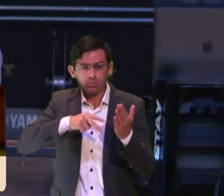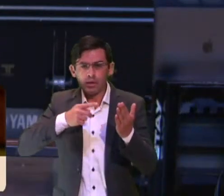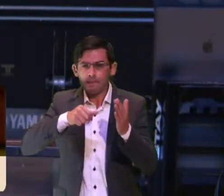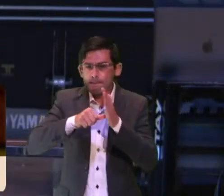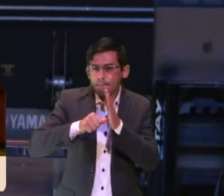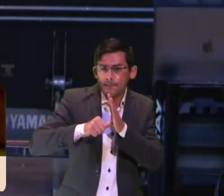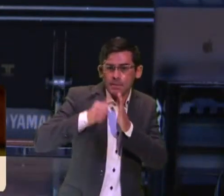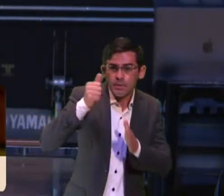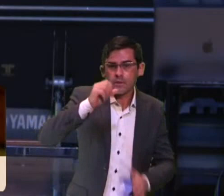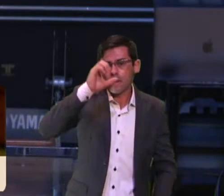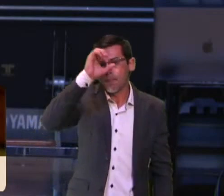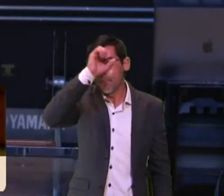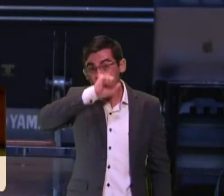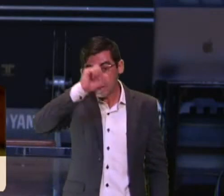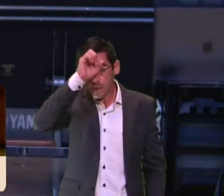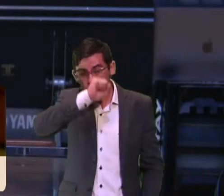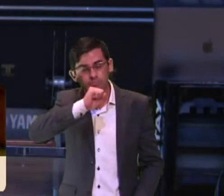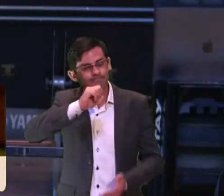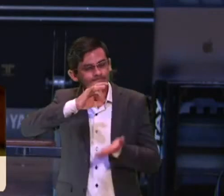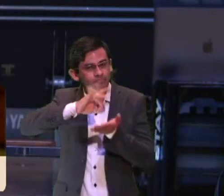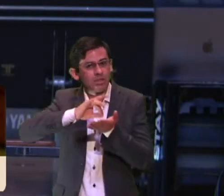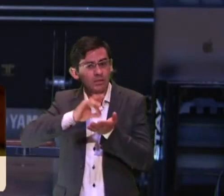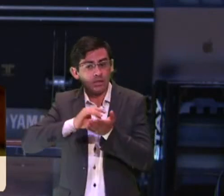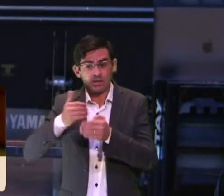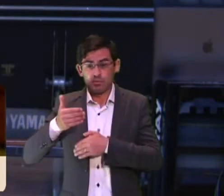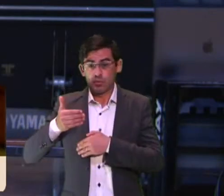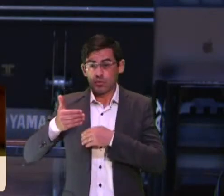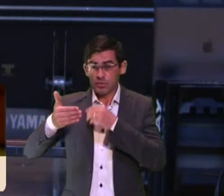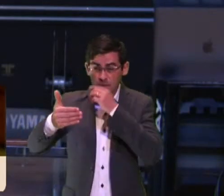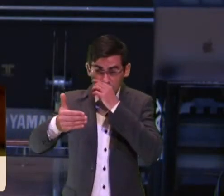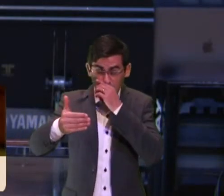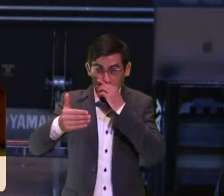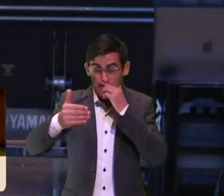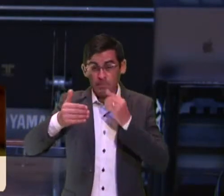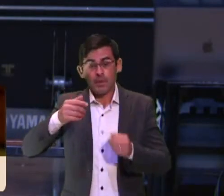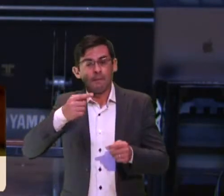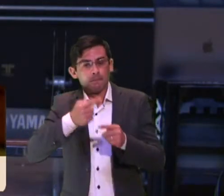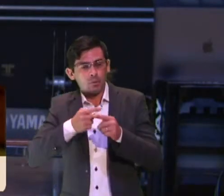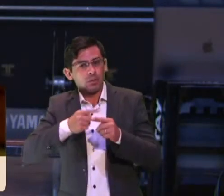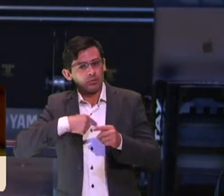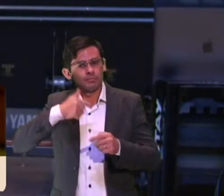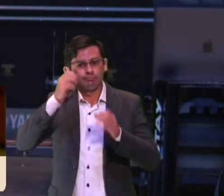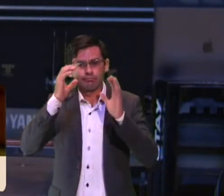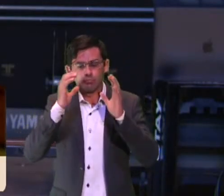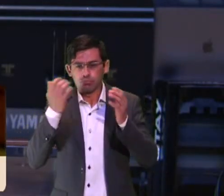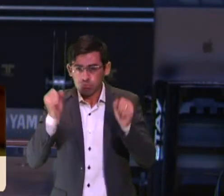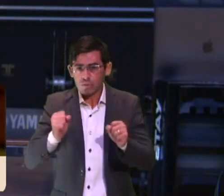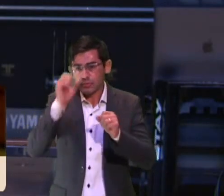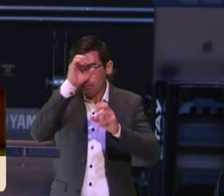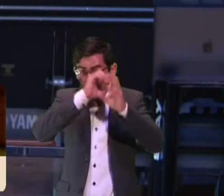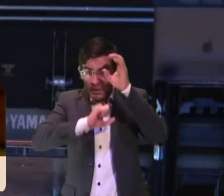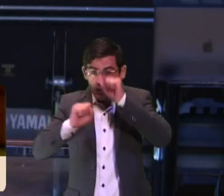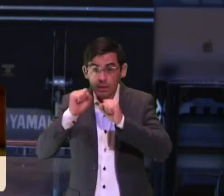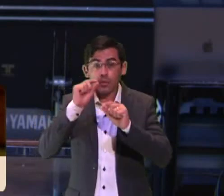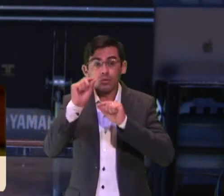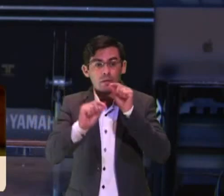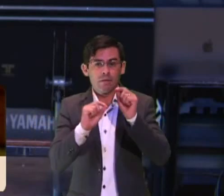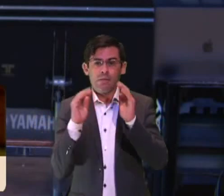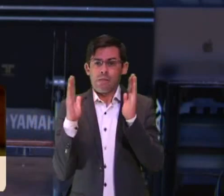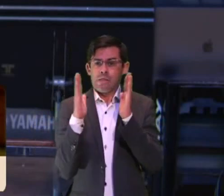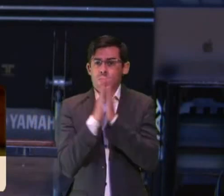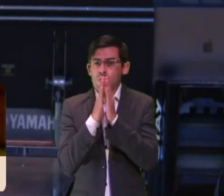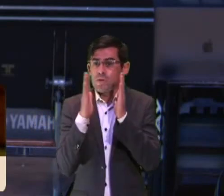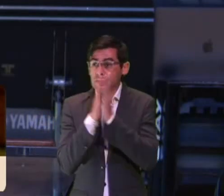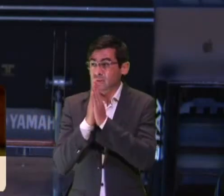aqui, na verdade é uma continuação, né? A outra lição que eu aprendo hoje aqui é que essa oração que abre